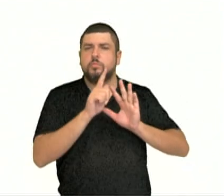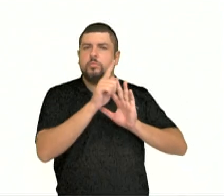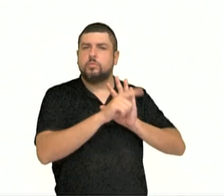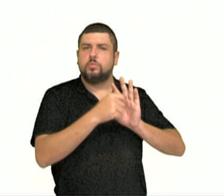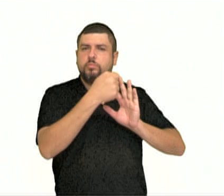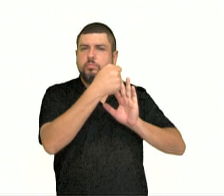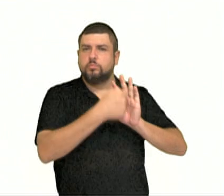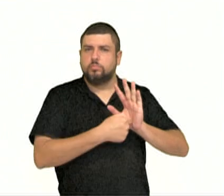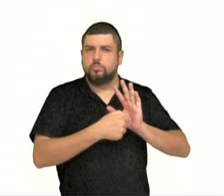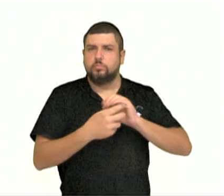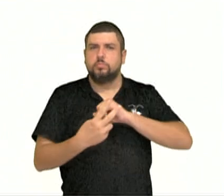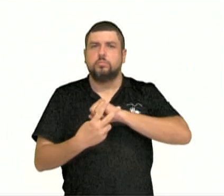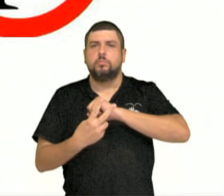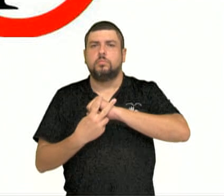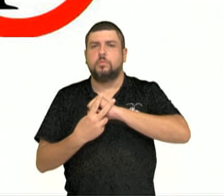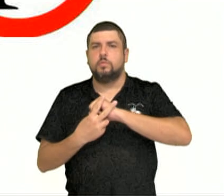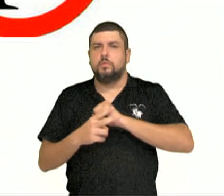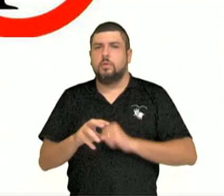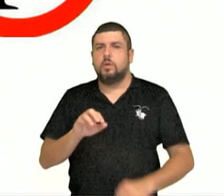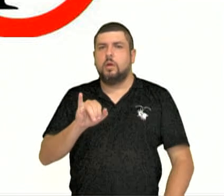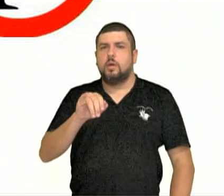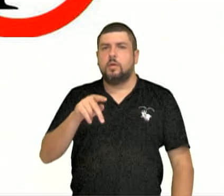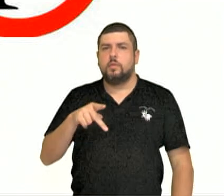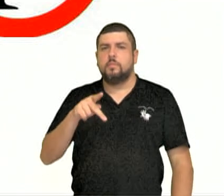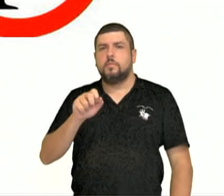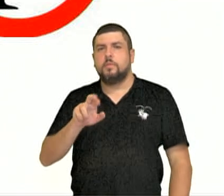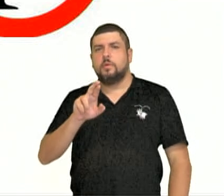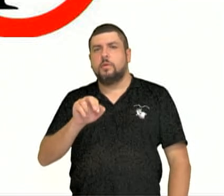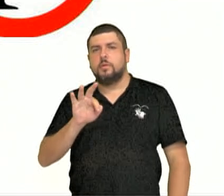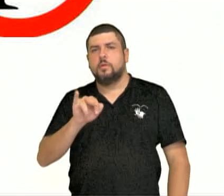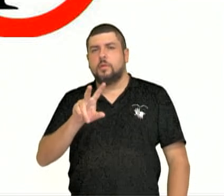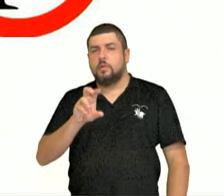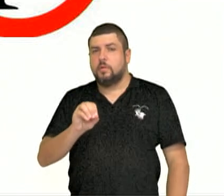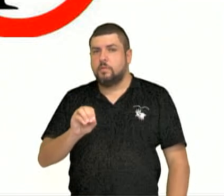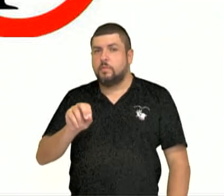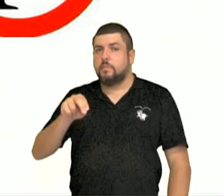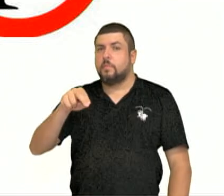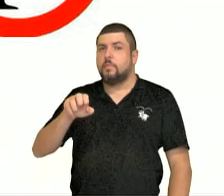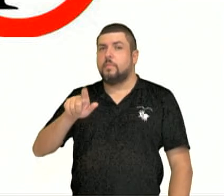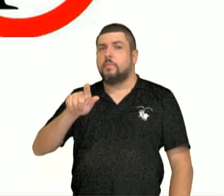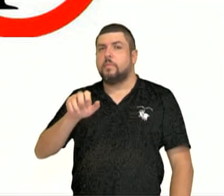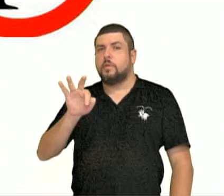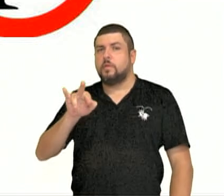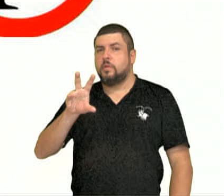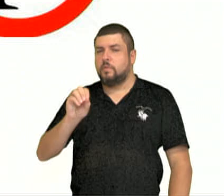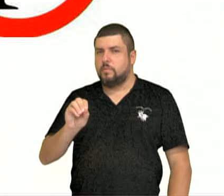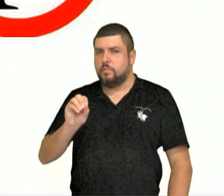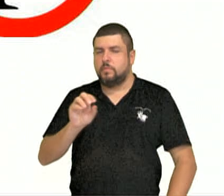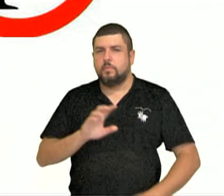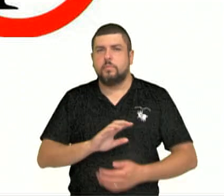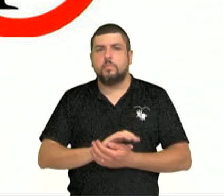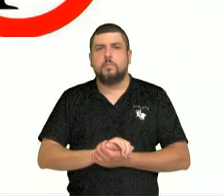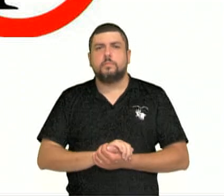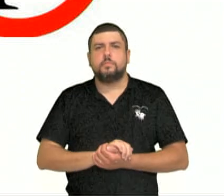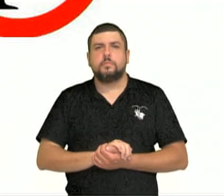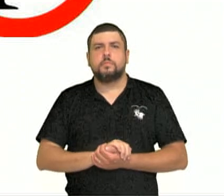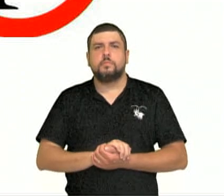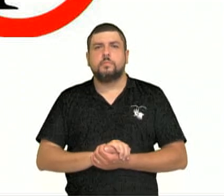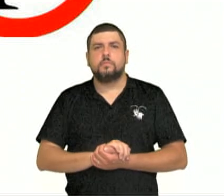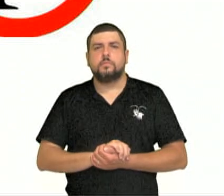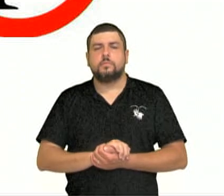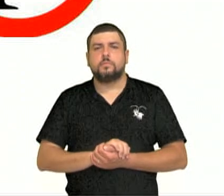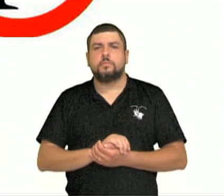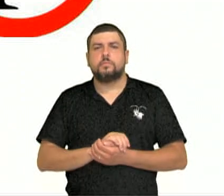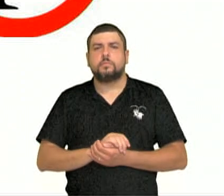o imperativo negativo, esse modo de conjugação verbal. Para começar, que têm em comum